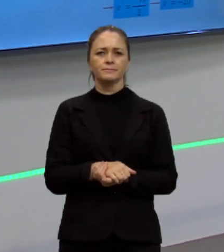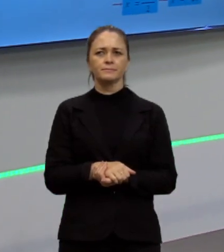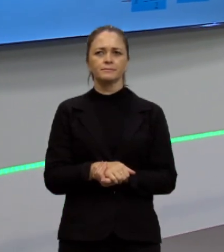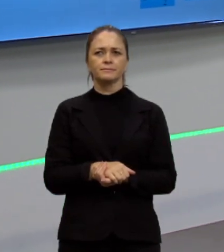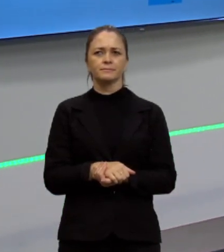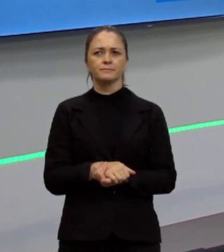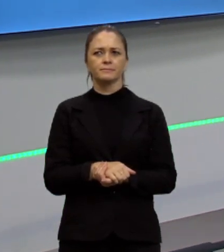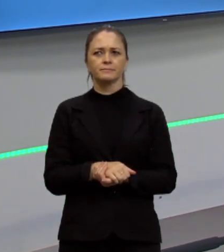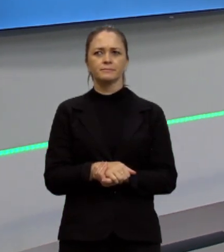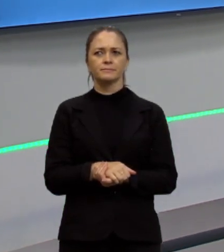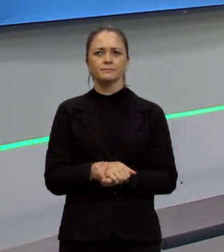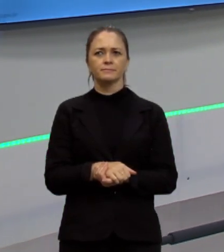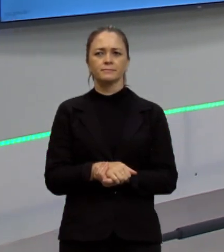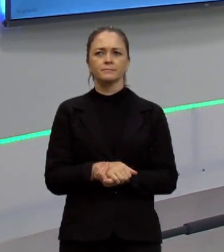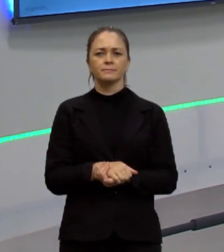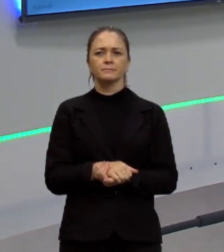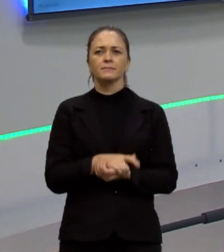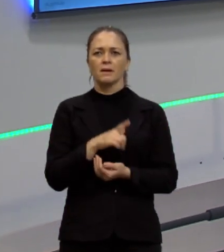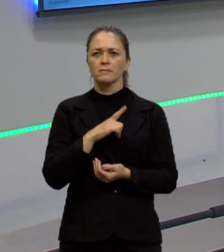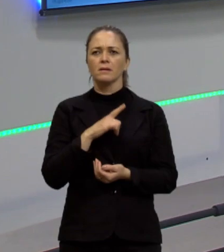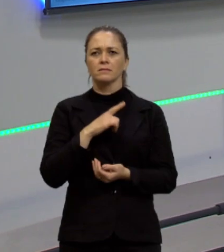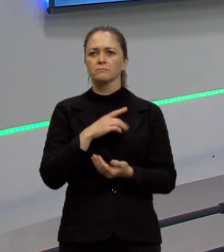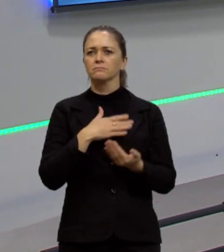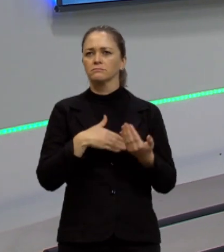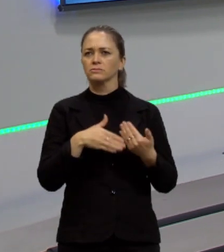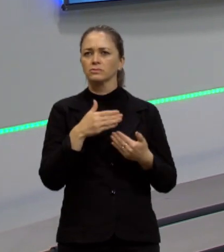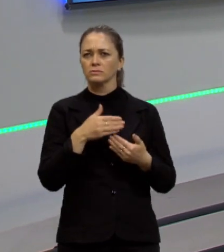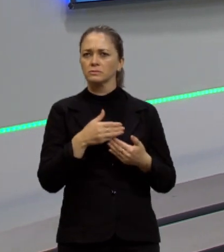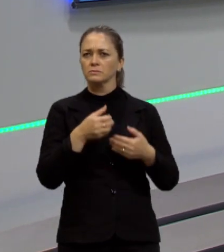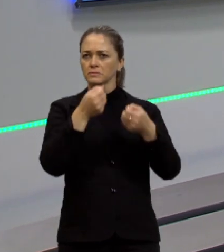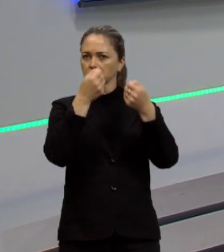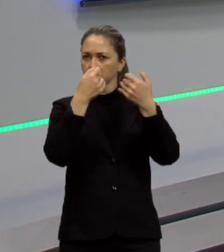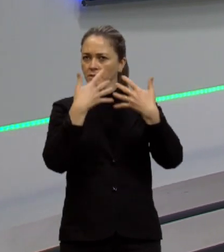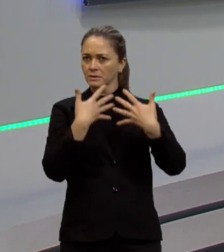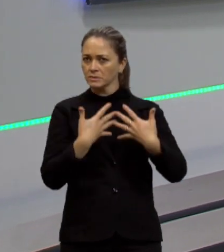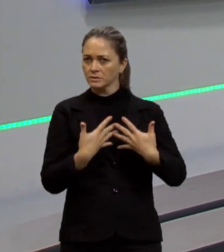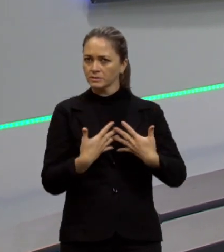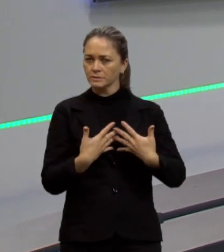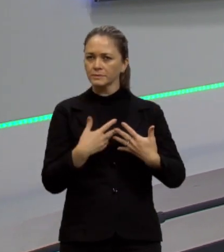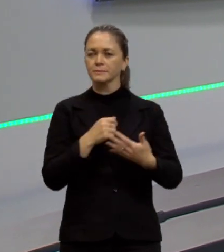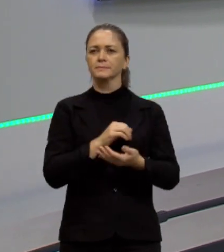Está aqui toda a resolução, né? Pode continuar.